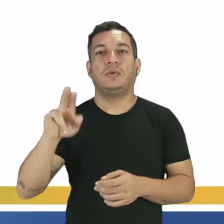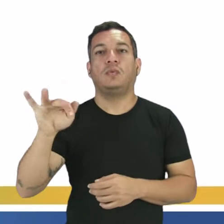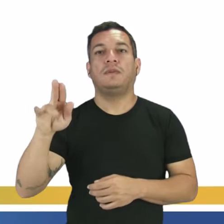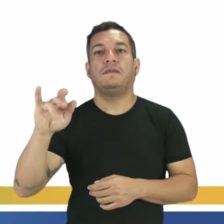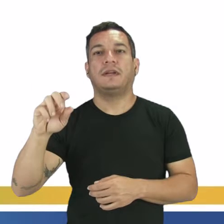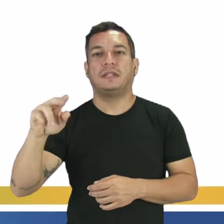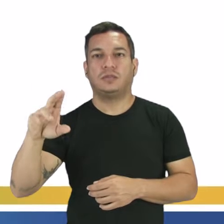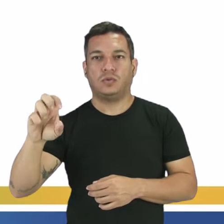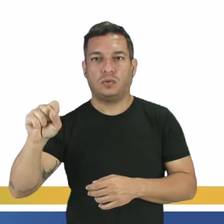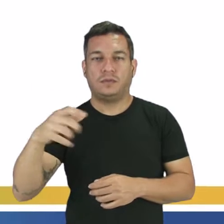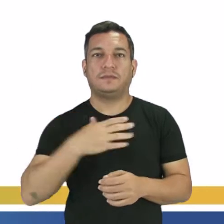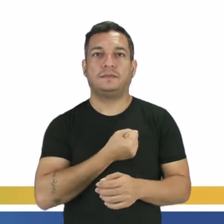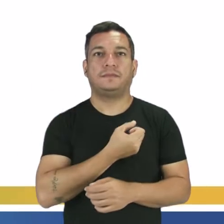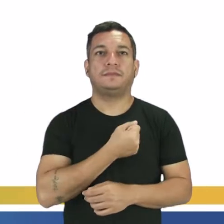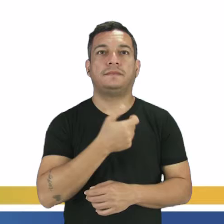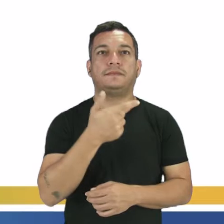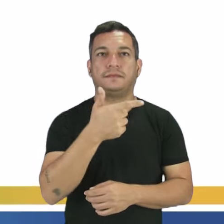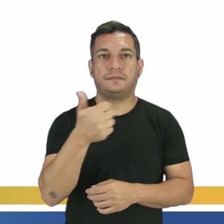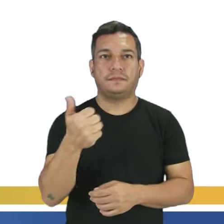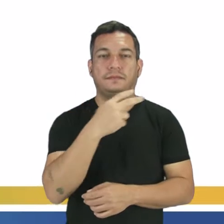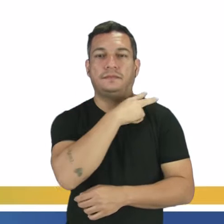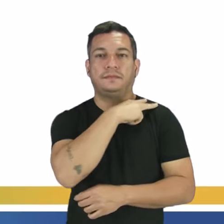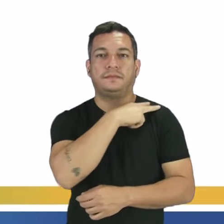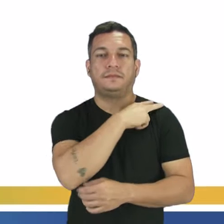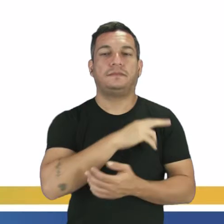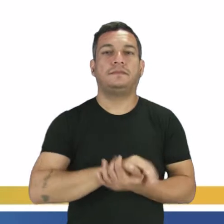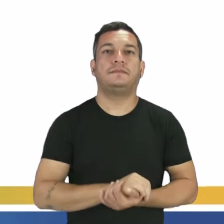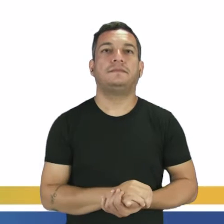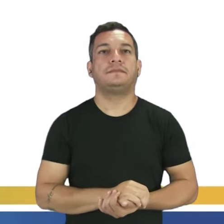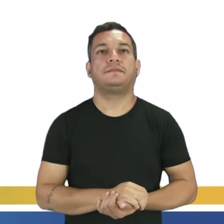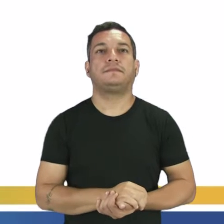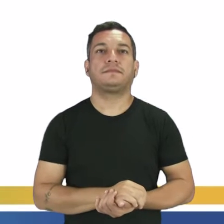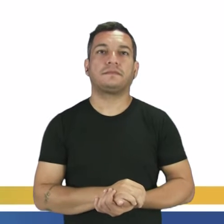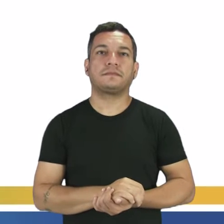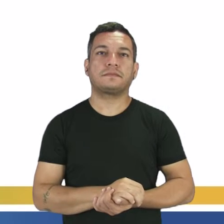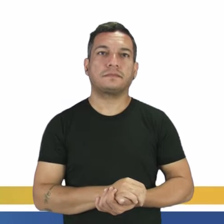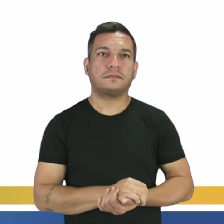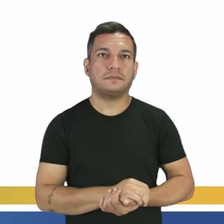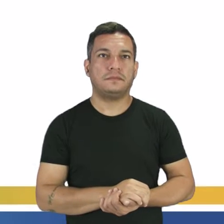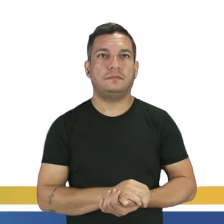unificações. Aula 21 do ensino médio.